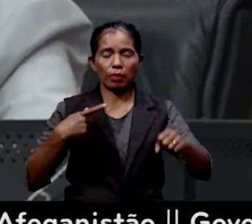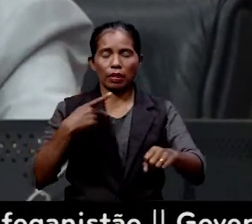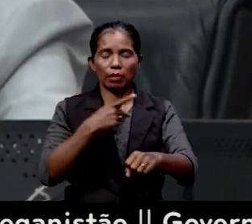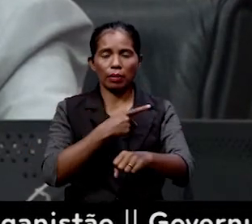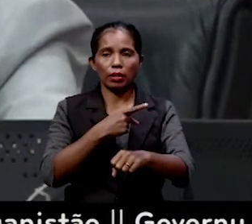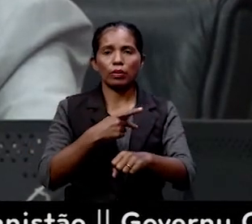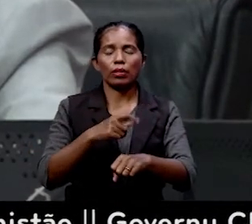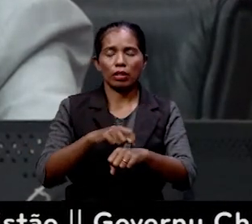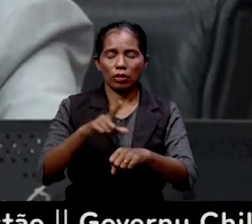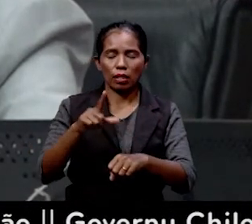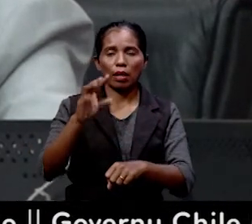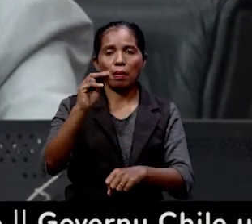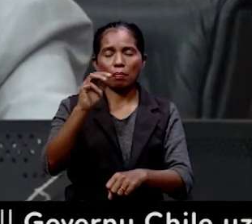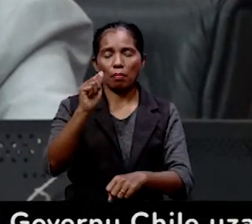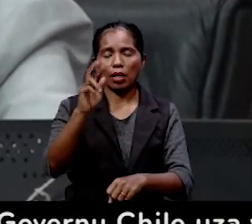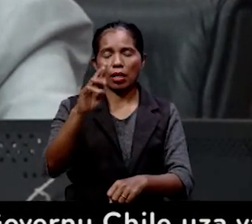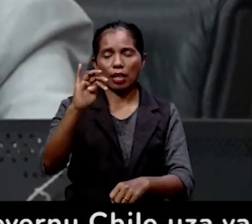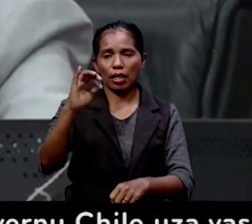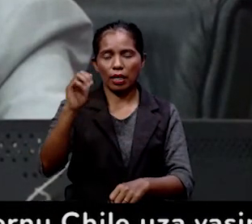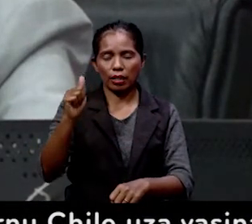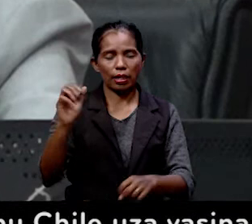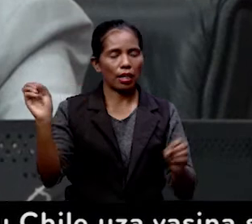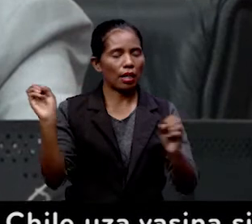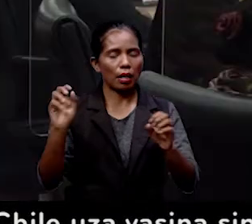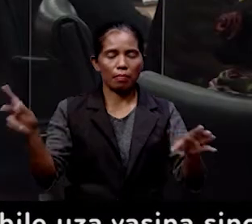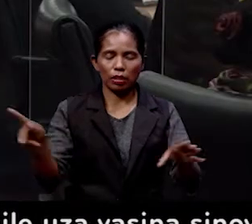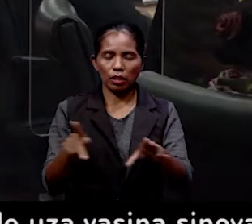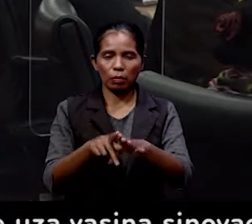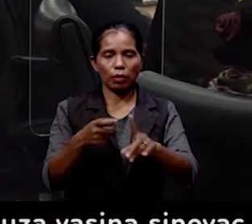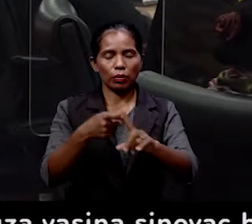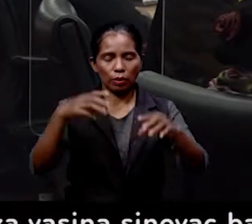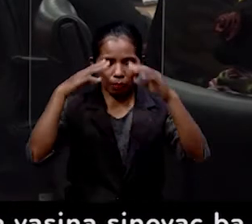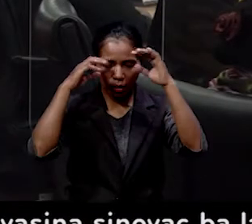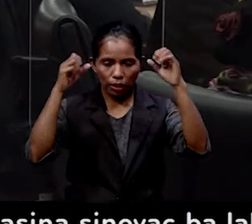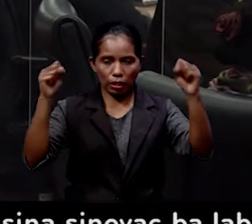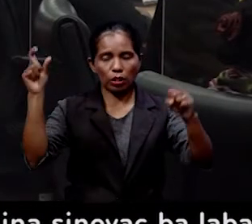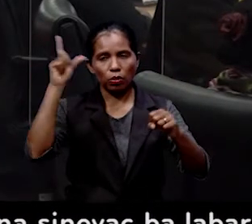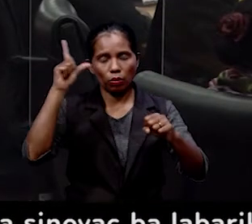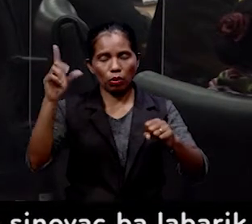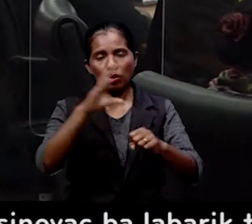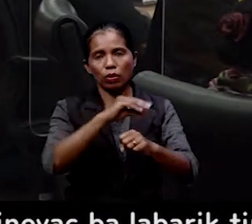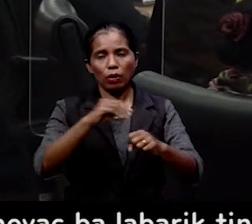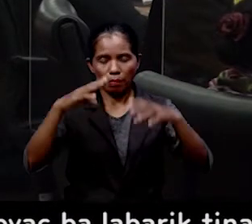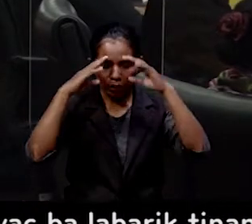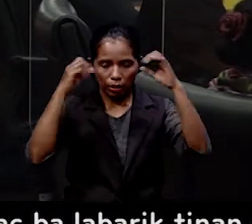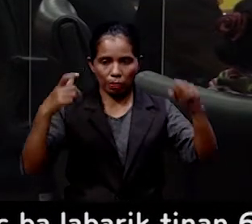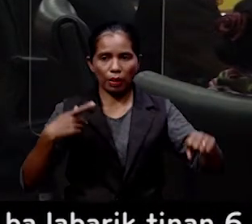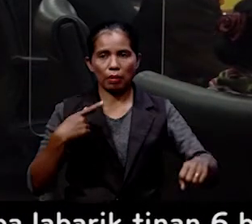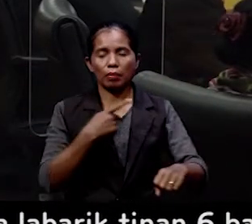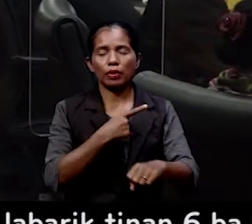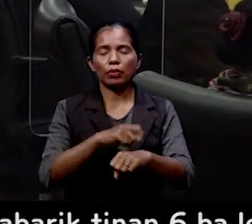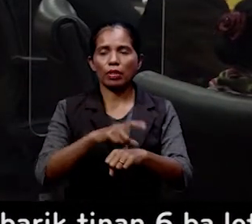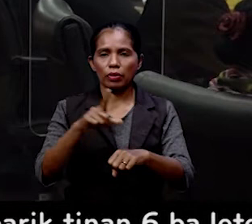Angelina Sarmento. La iha presenza, Rússi, Presidente da República, Francisco Guterres Luolo, ho Presidente do Parlamento Nacional,